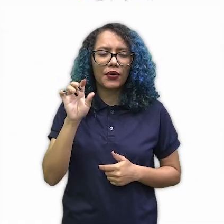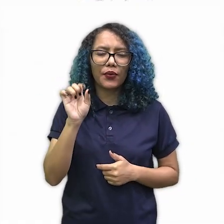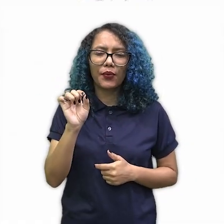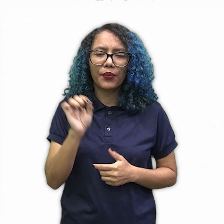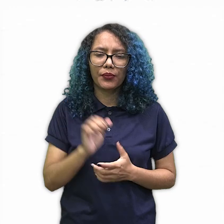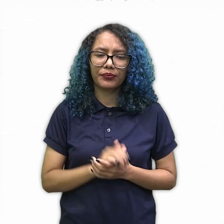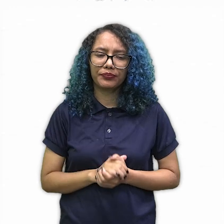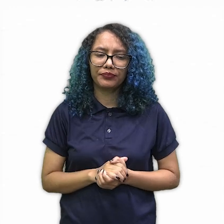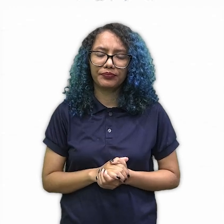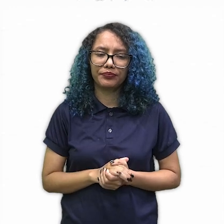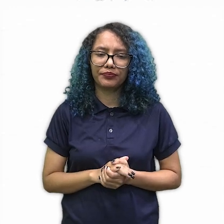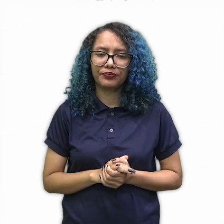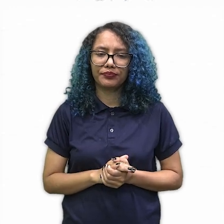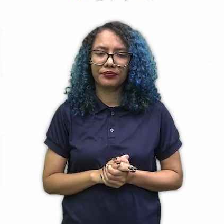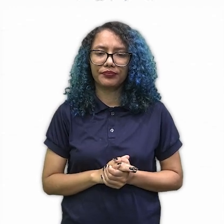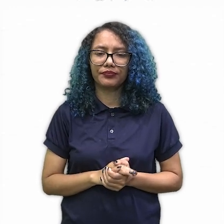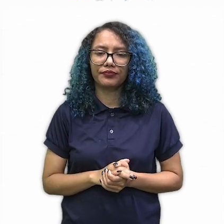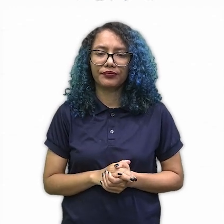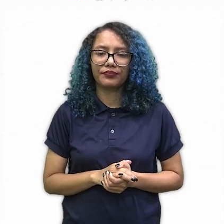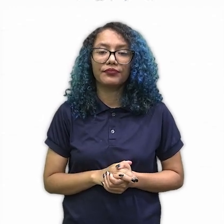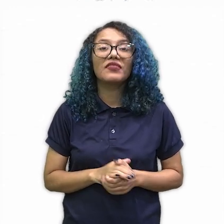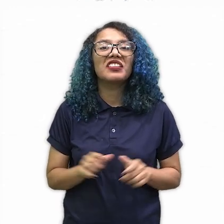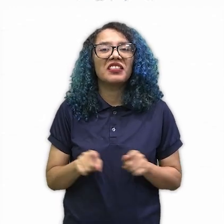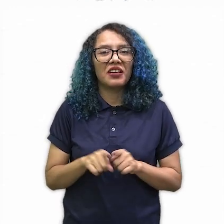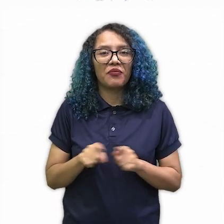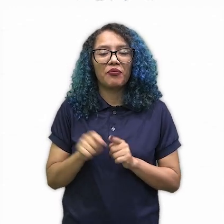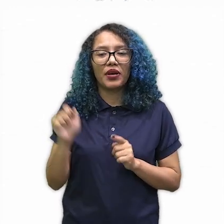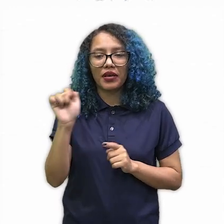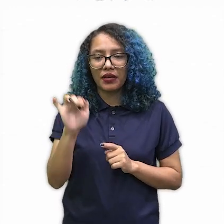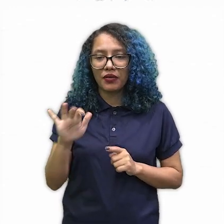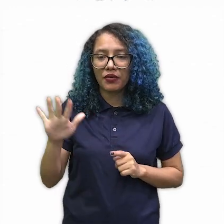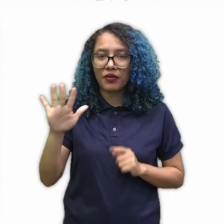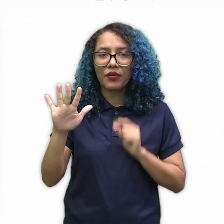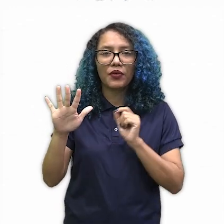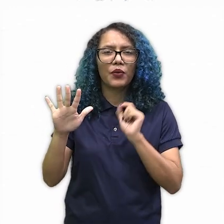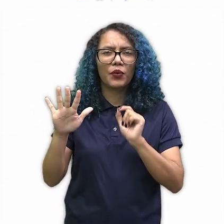vai ser um continente extraordinariamente